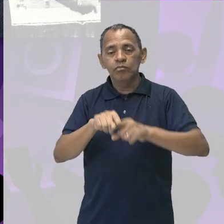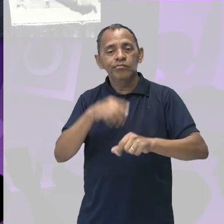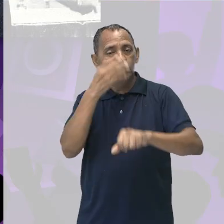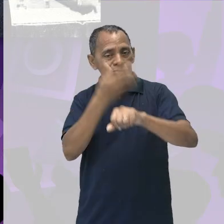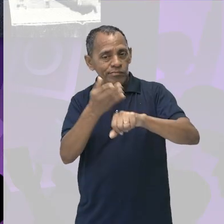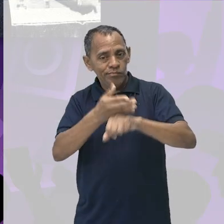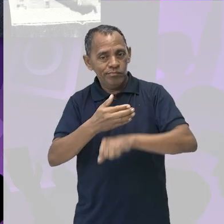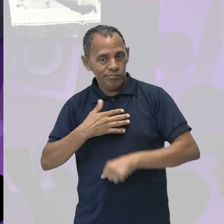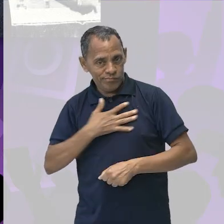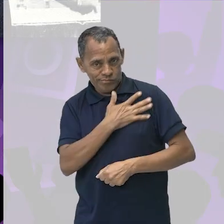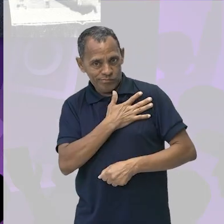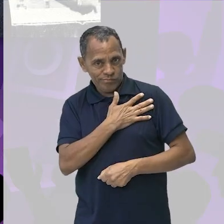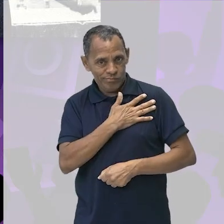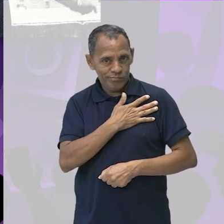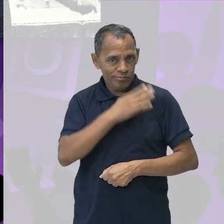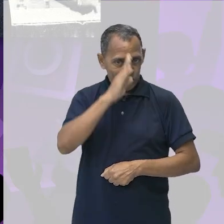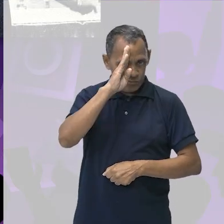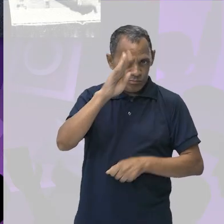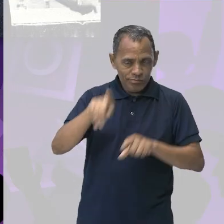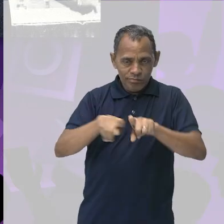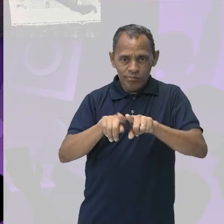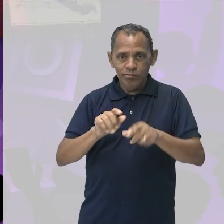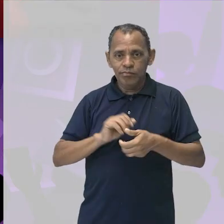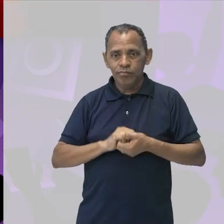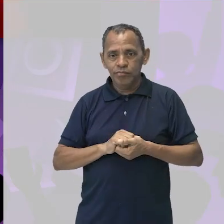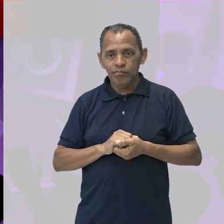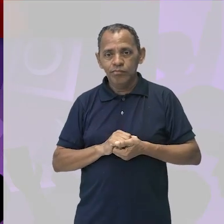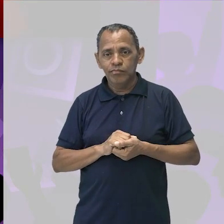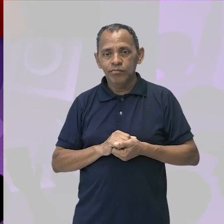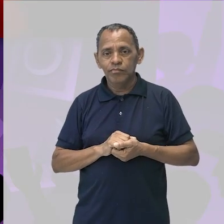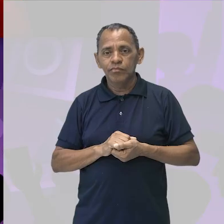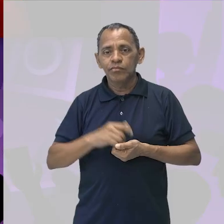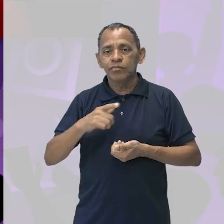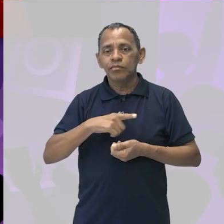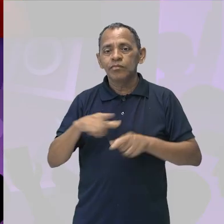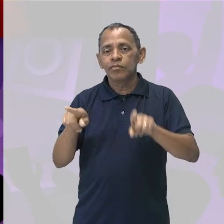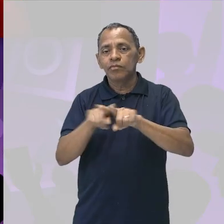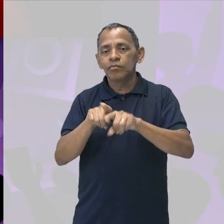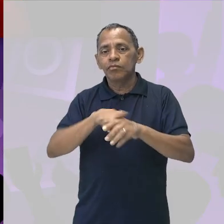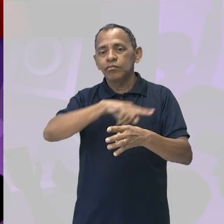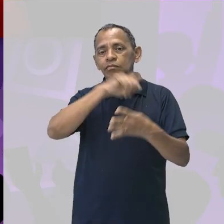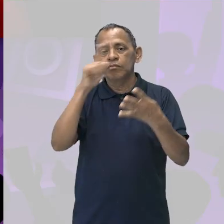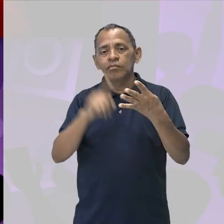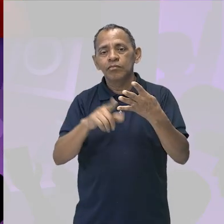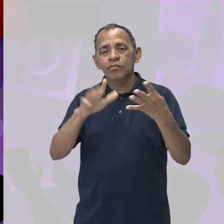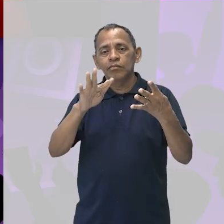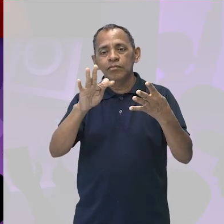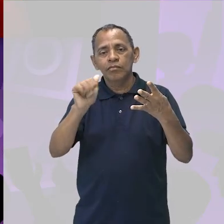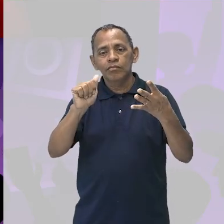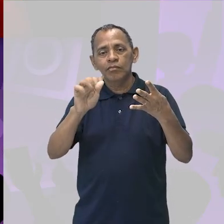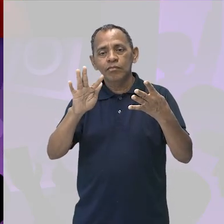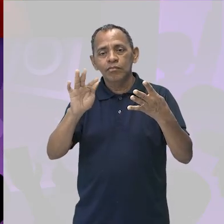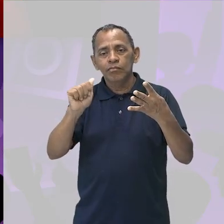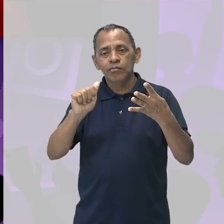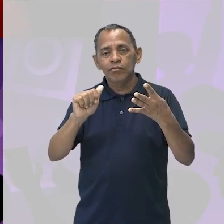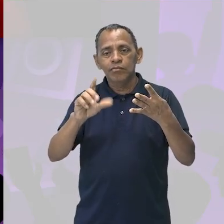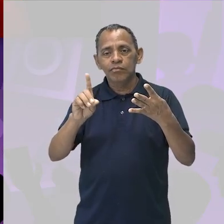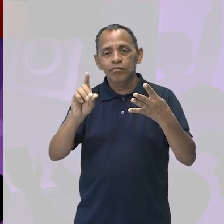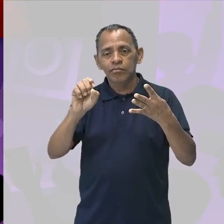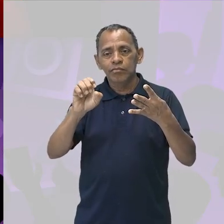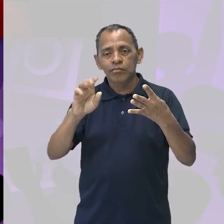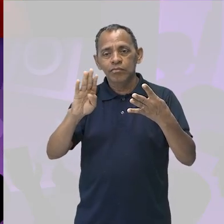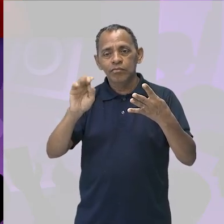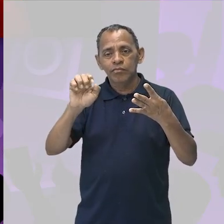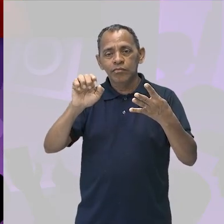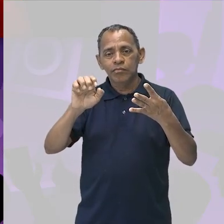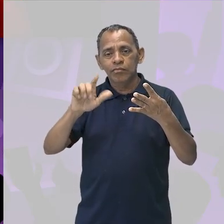militar nessa música aí. Também nós temos a Fafá de Belém com a música Vermelho,